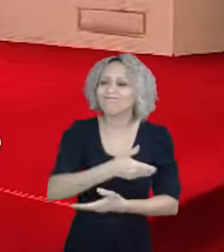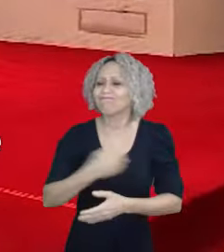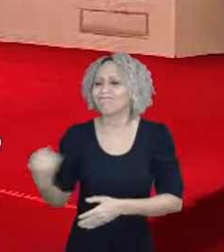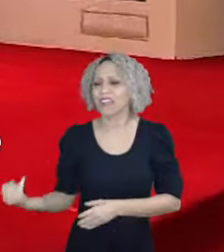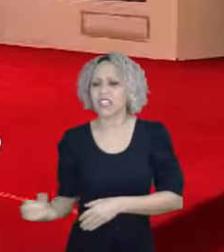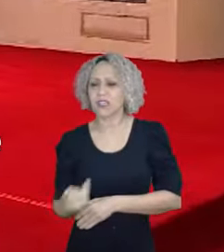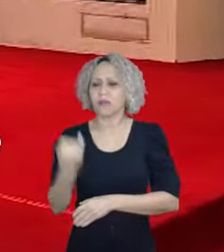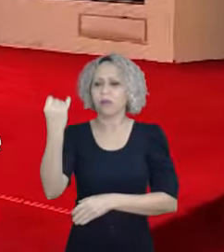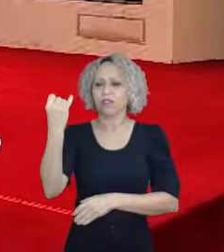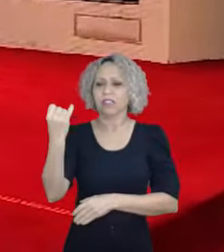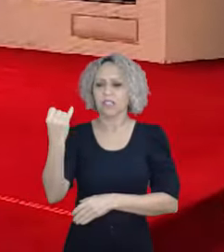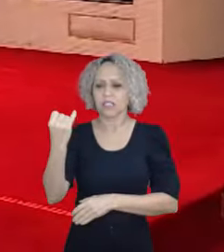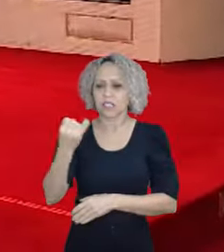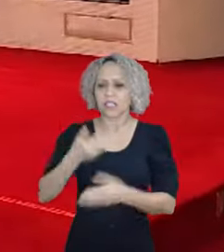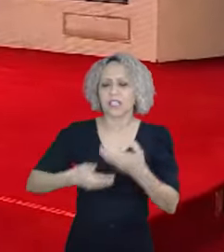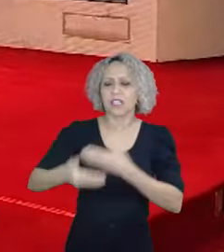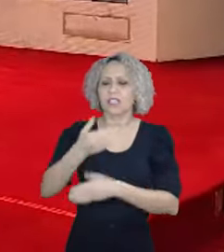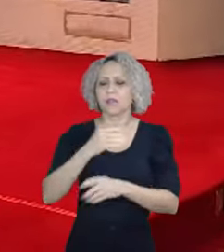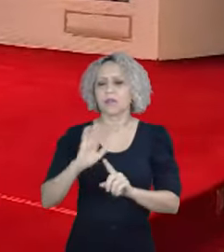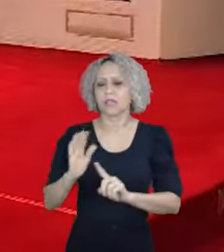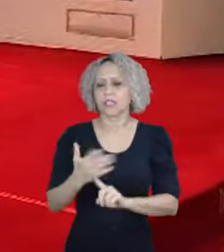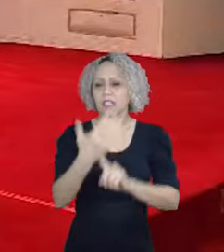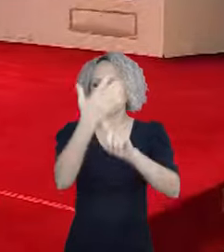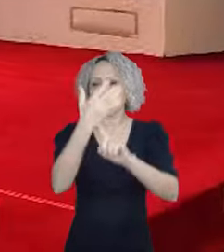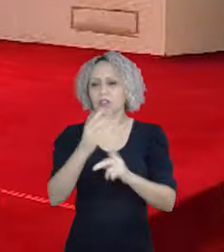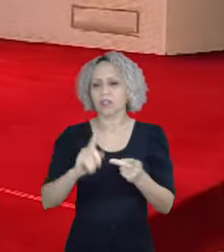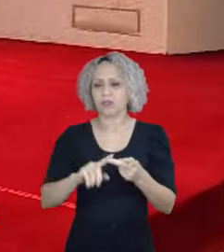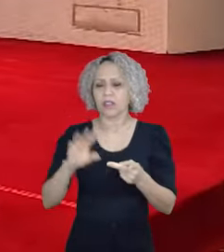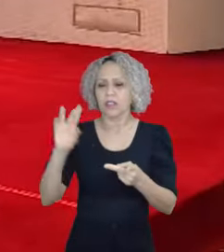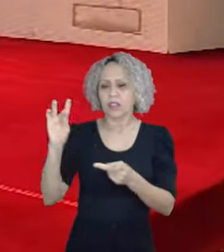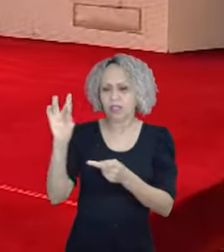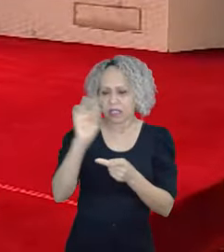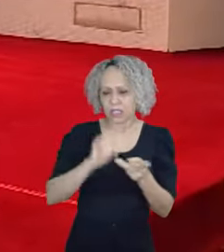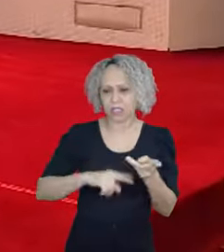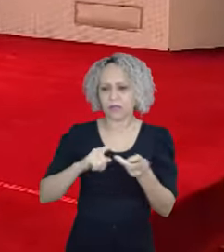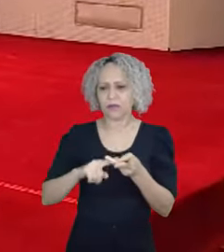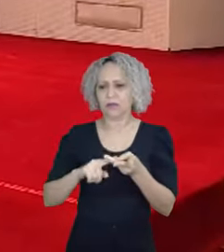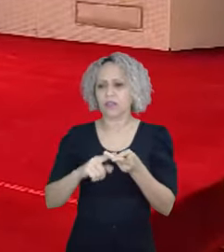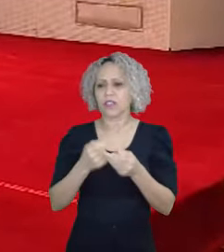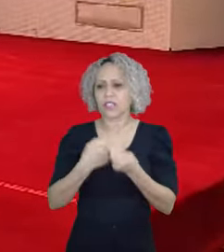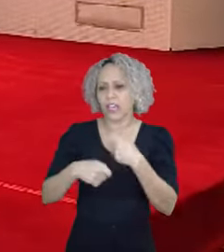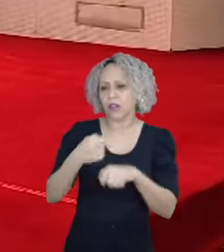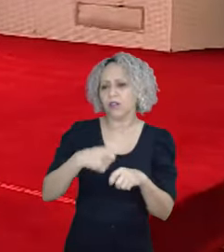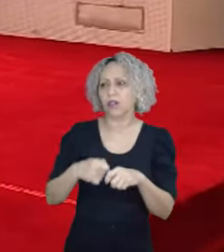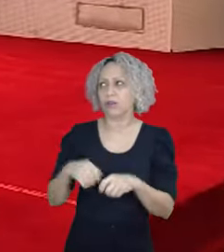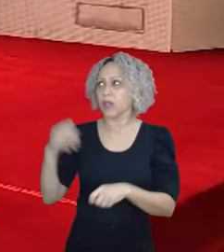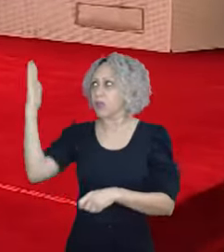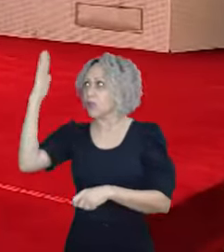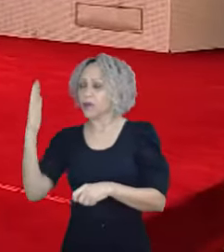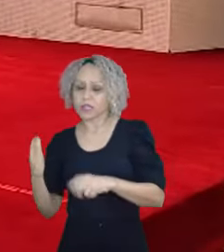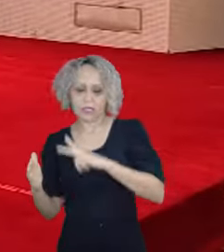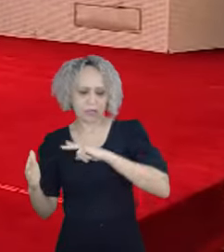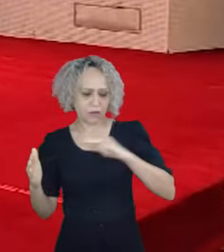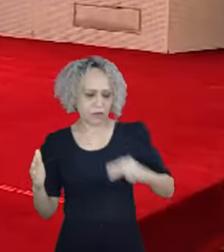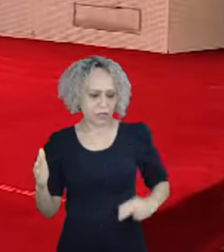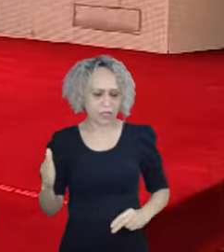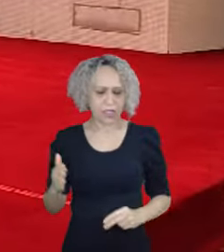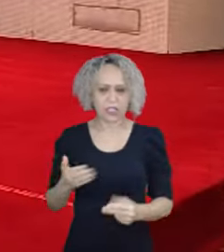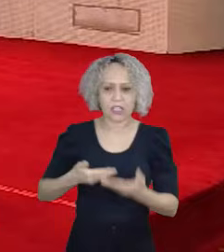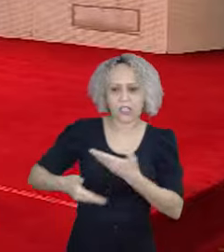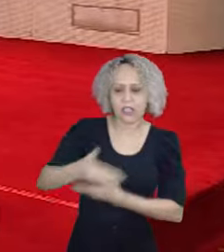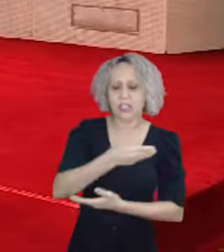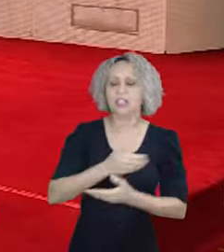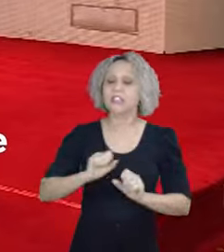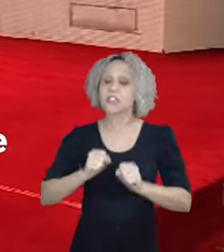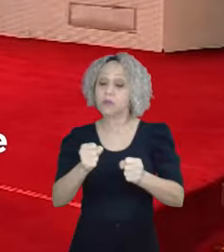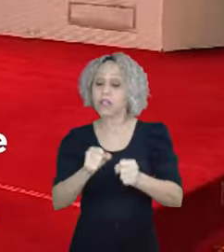o intercâmbio tecnológico, científico e econômico entre o Brasil e a China e para o combate à pobreza e à